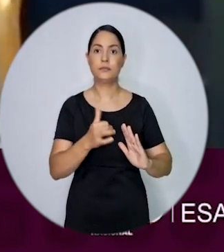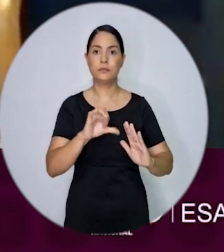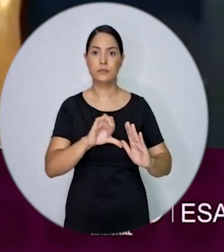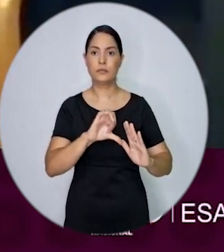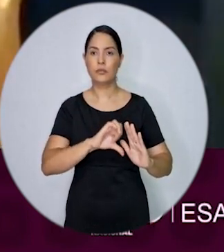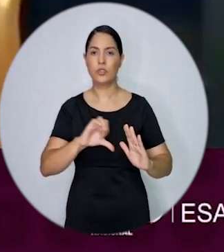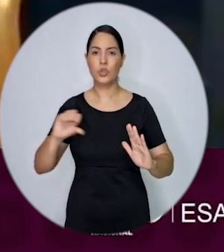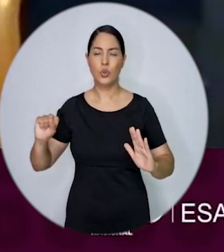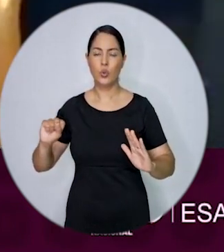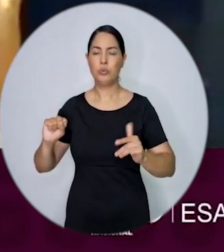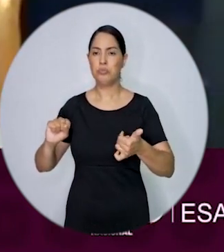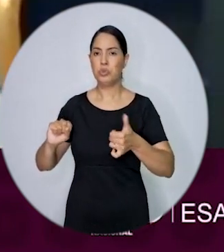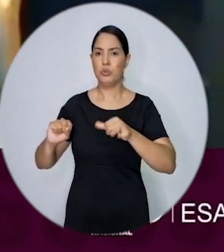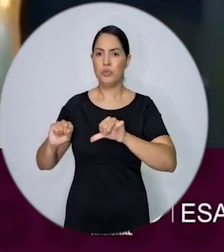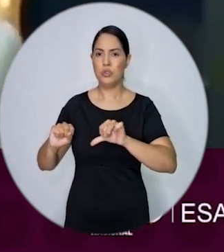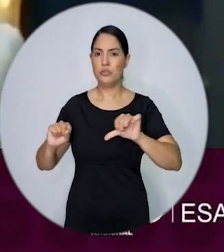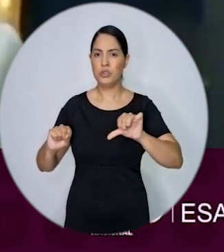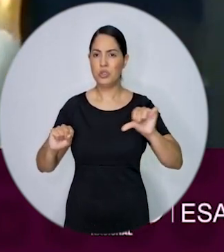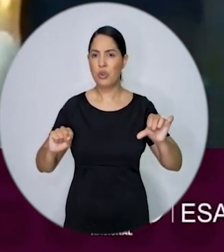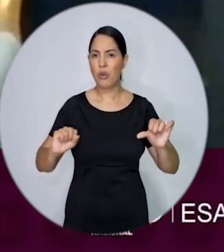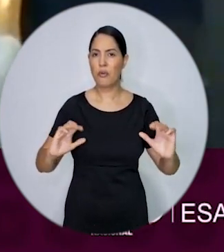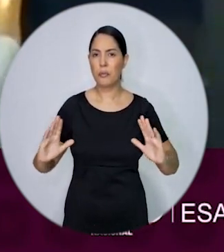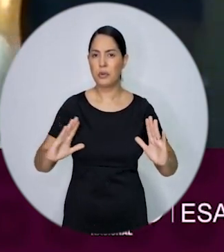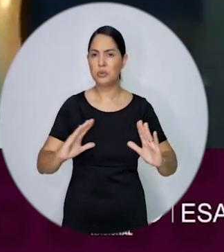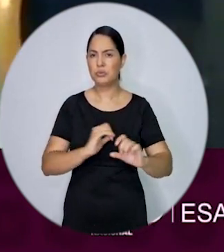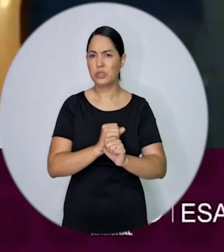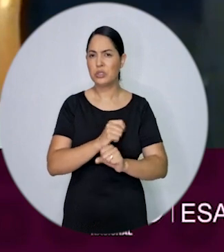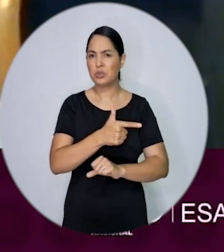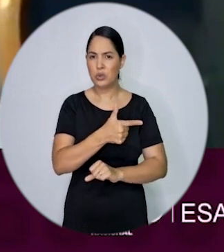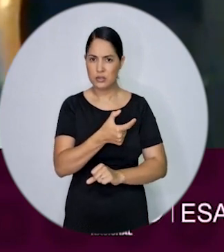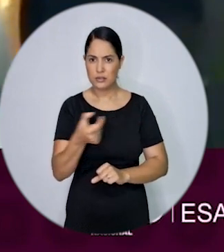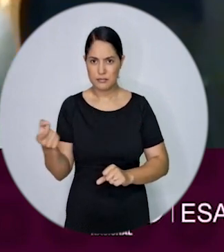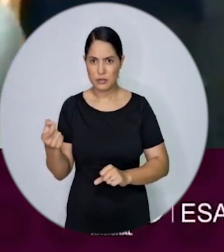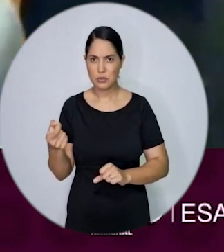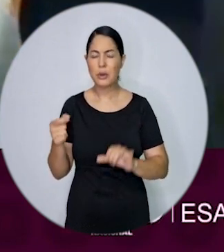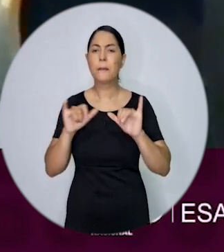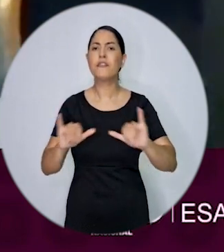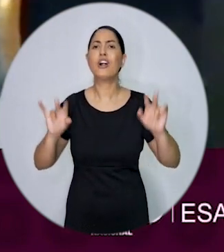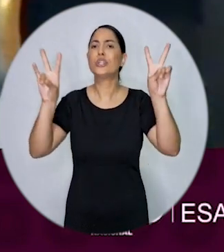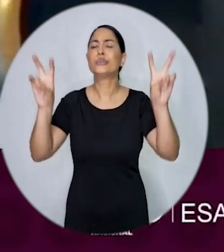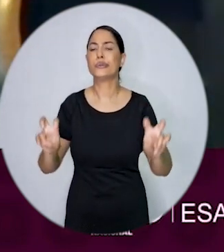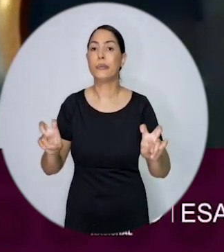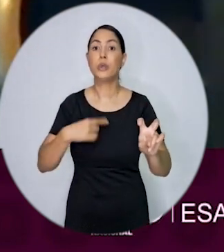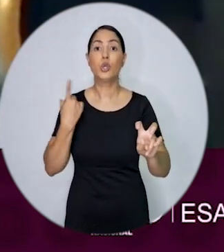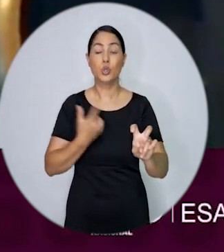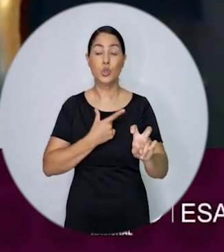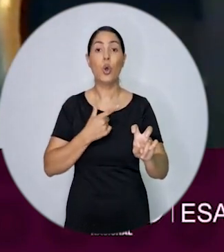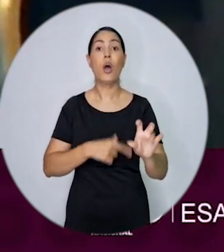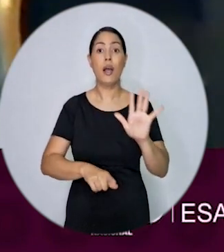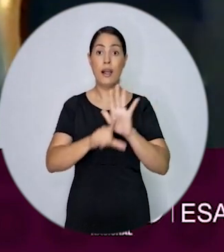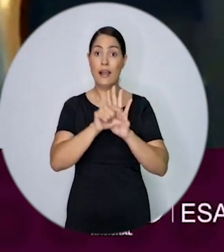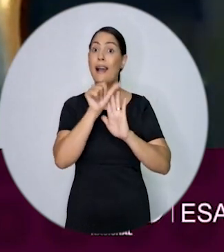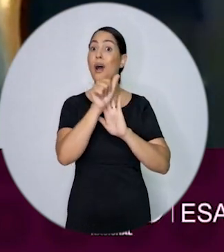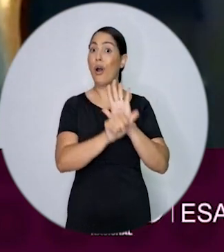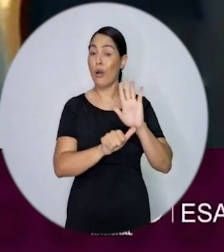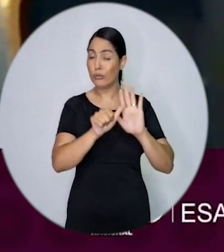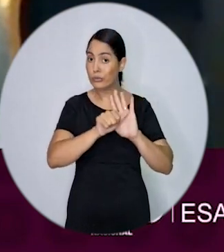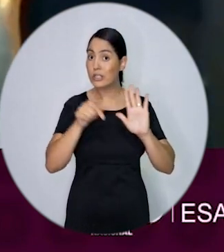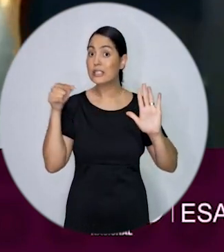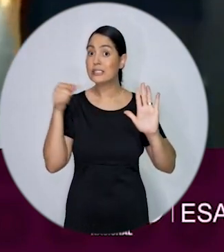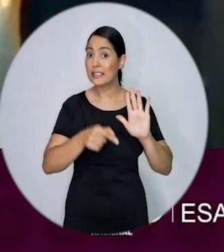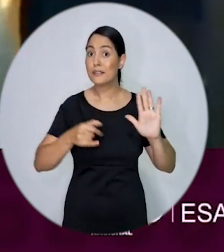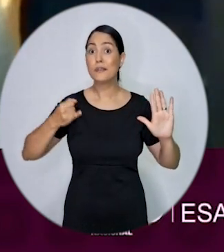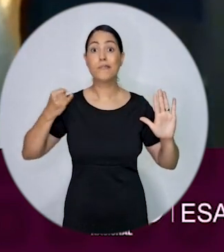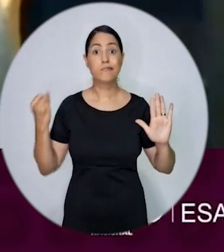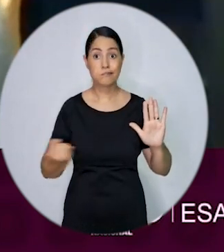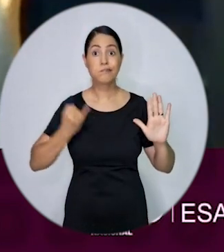1998, 1999 e 2000, quando nós temos uma alteração legislativa importantíssima que